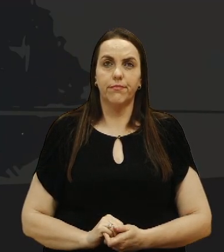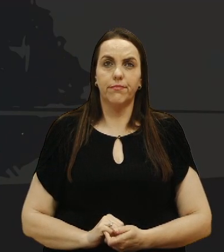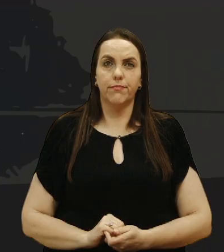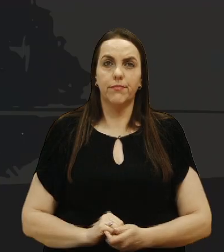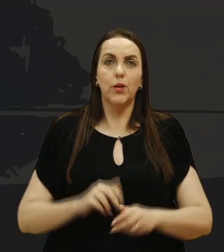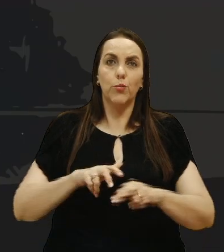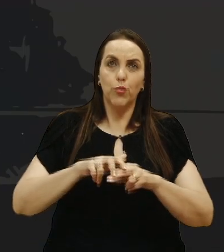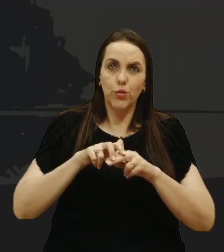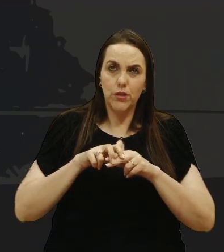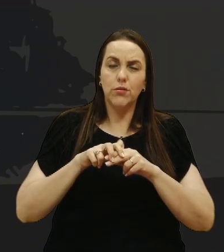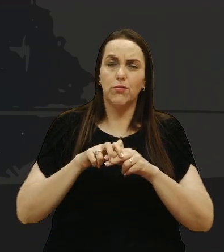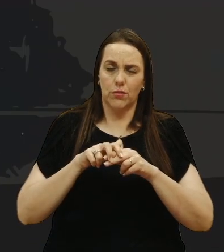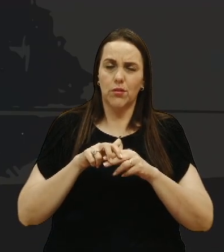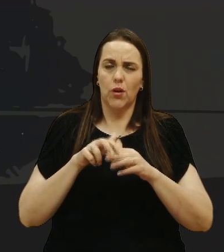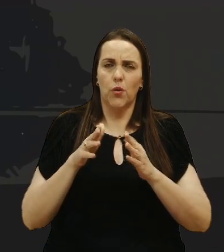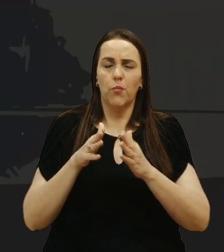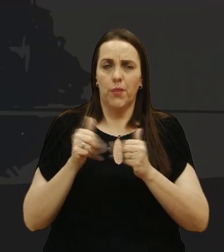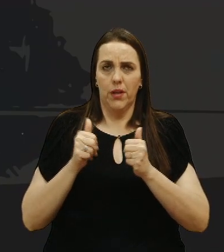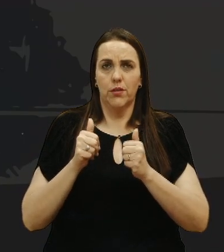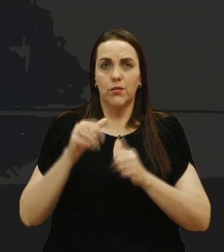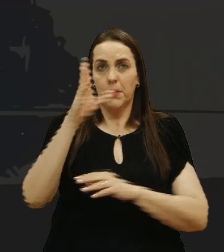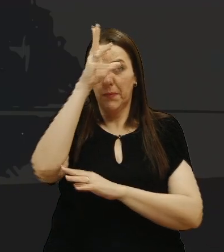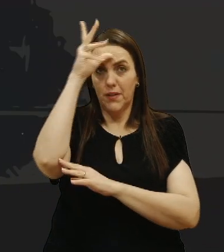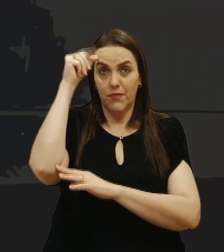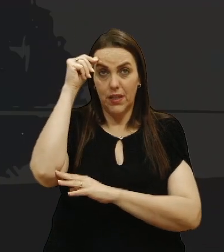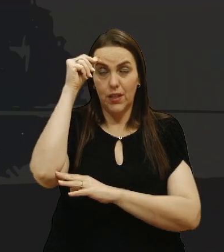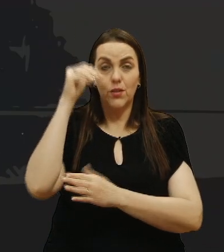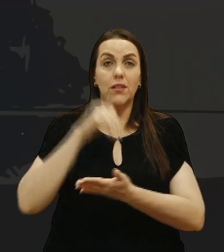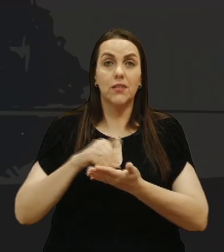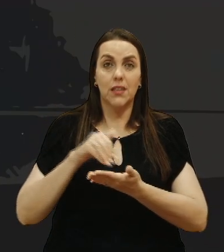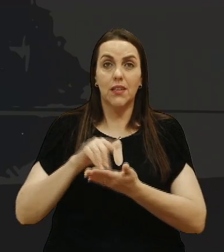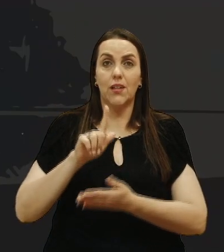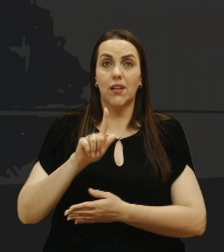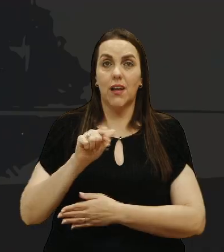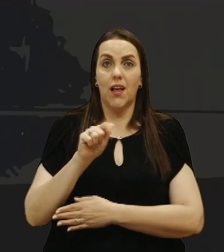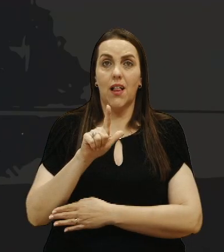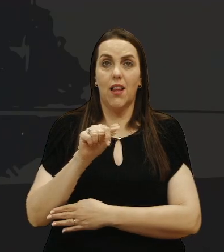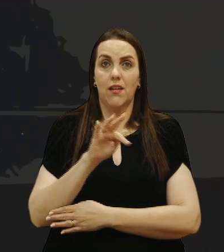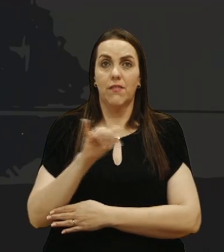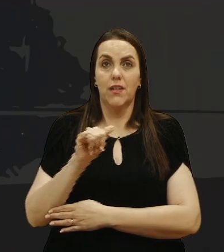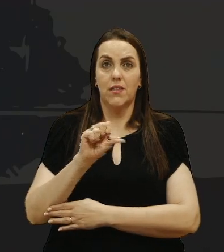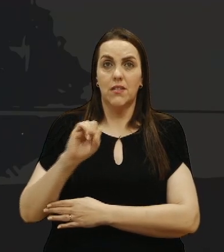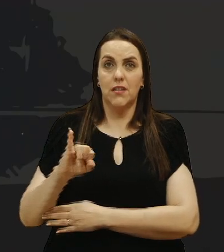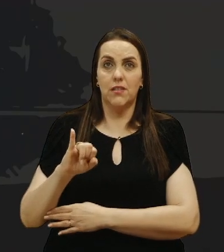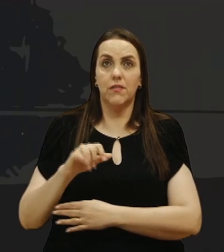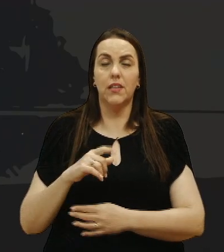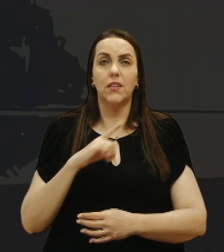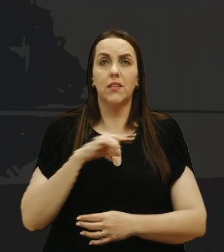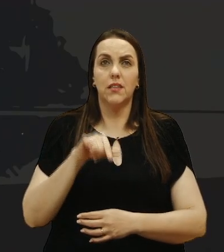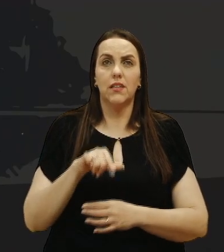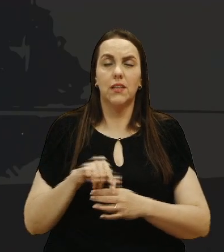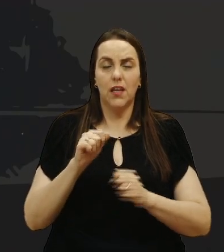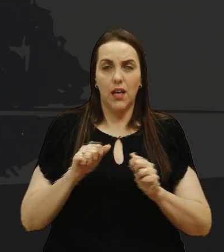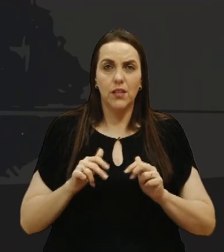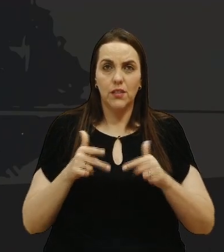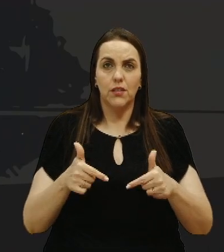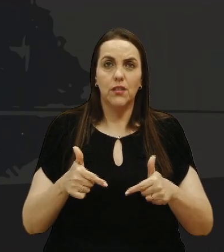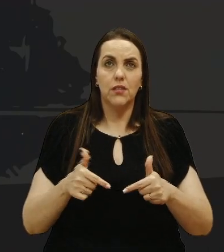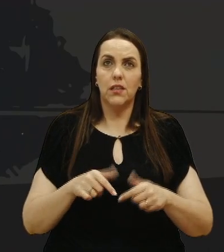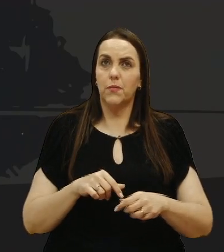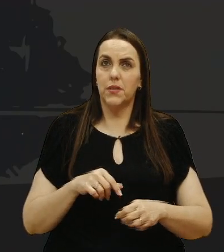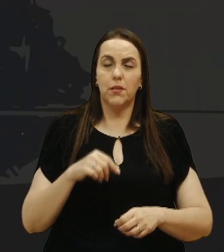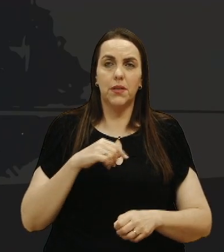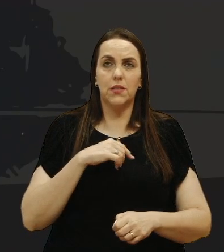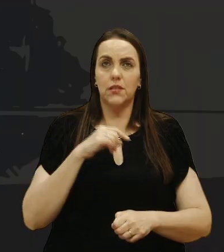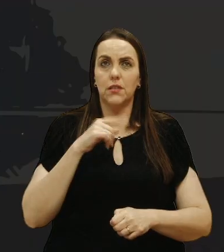Por isso eu peço ao prefeito, ao secretário Galafassi, gostaria que o secretário Galafassi tivesse a mesma atitude do secretário